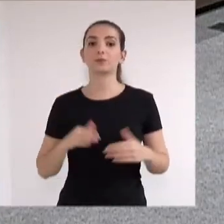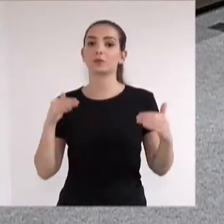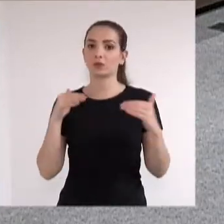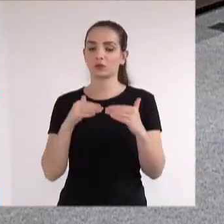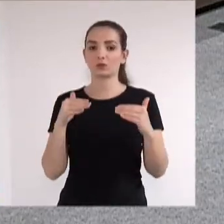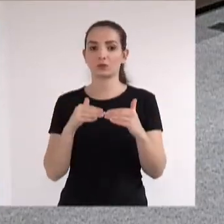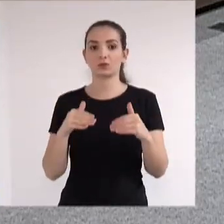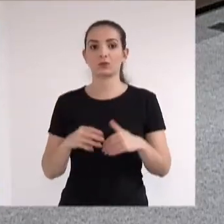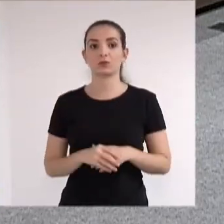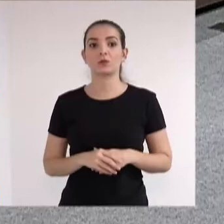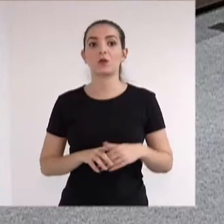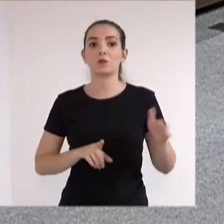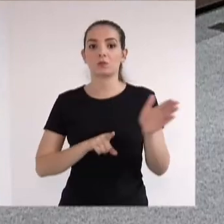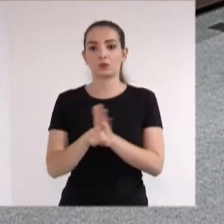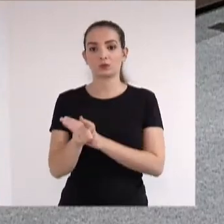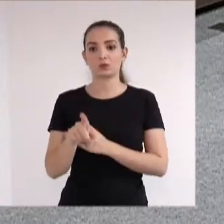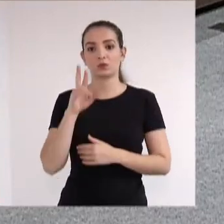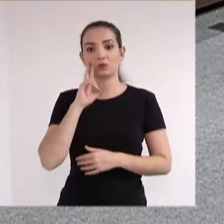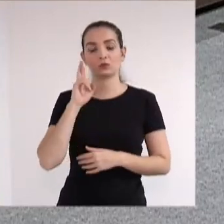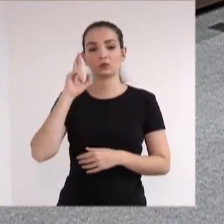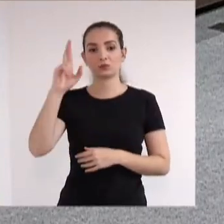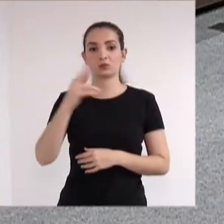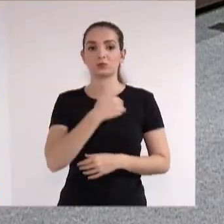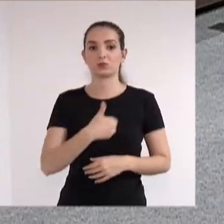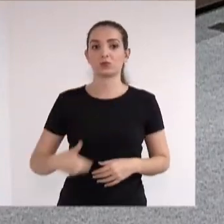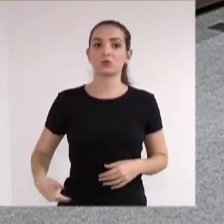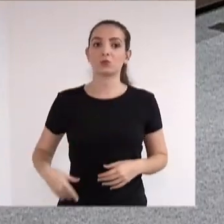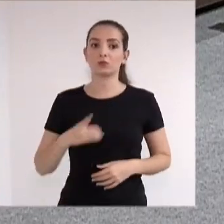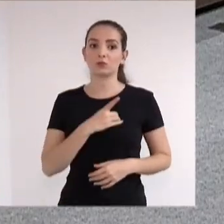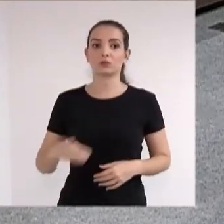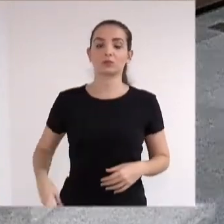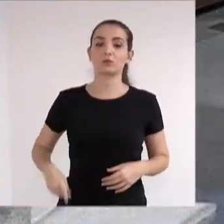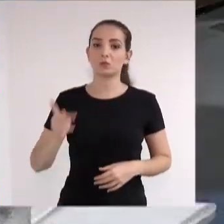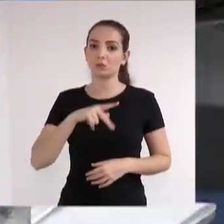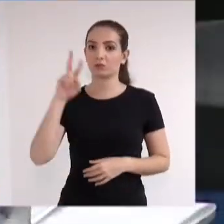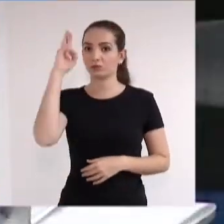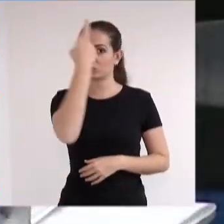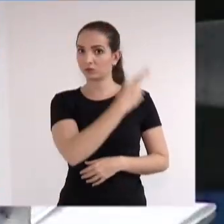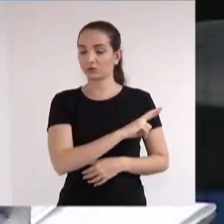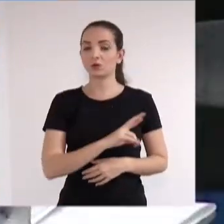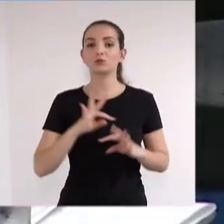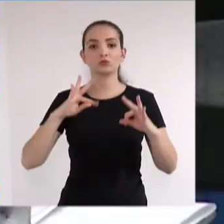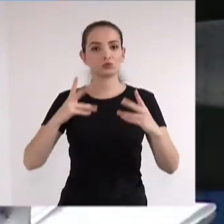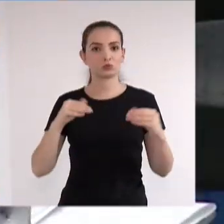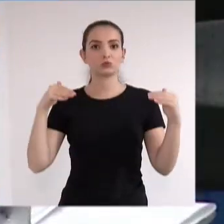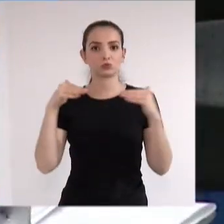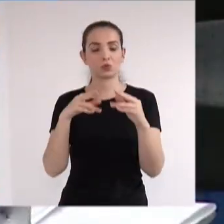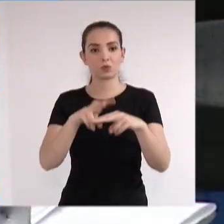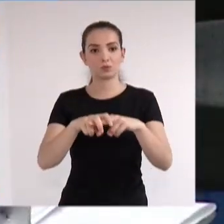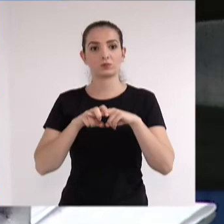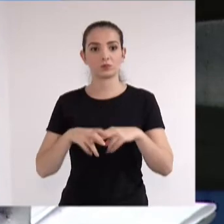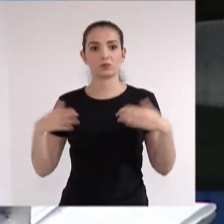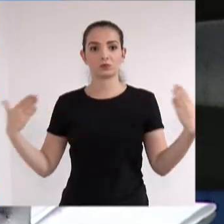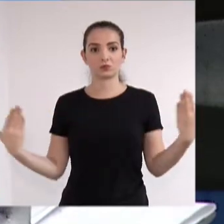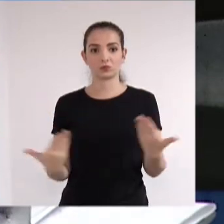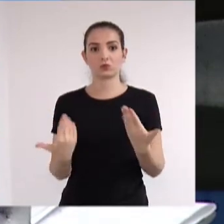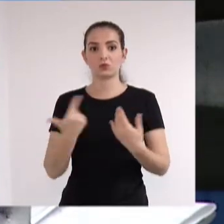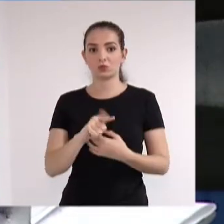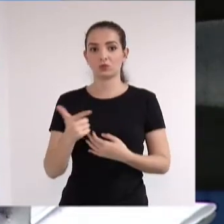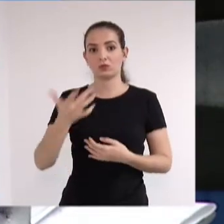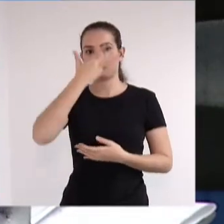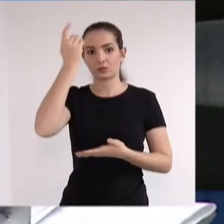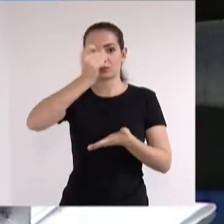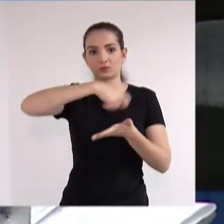acordo. Consultar o líder do governo, deputado professor Rinaldo. Estando de acordo, portanto, declaro, não havendo